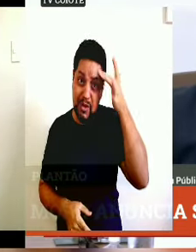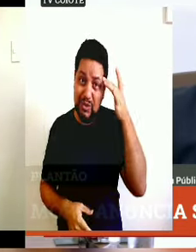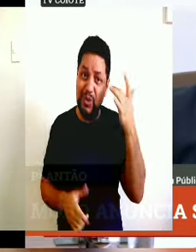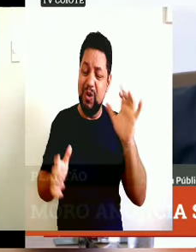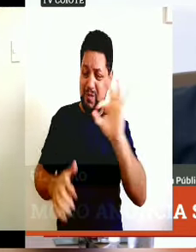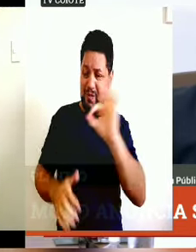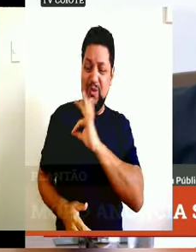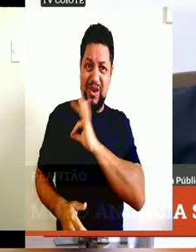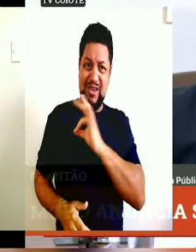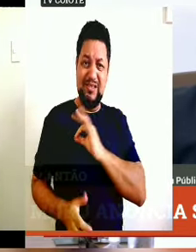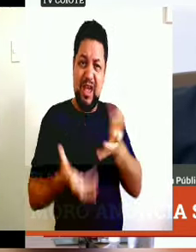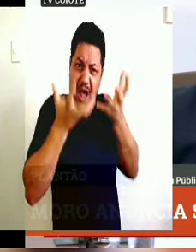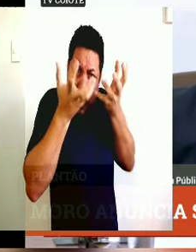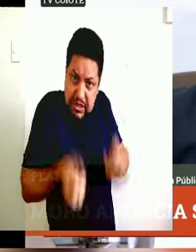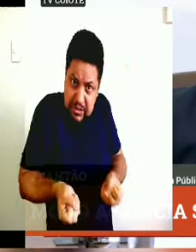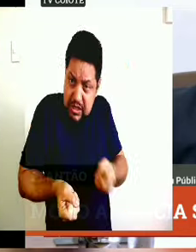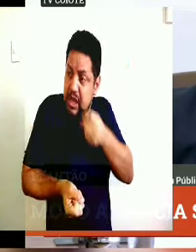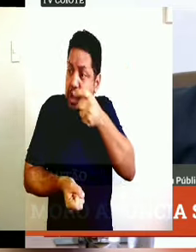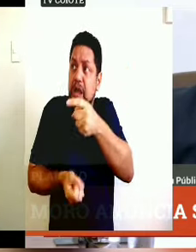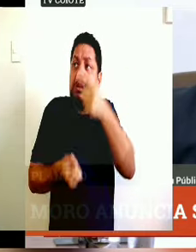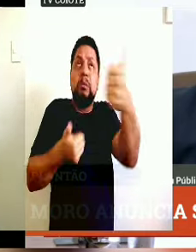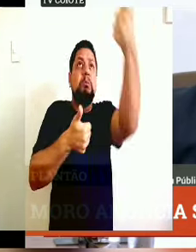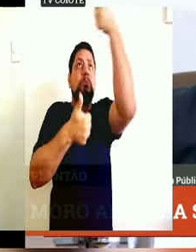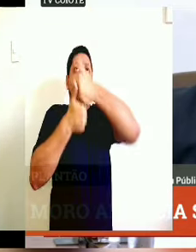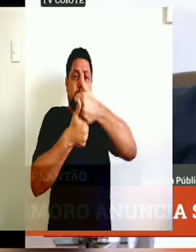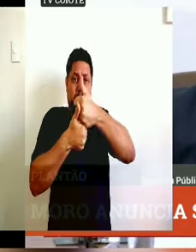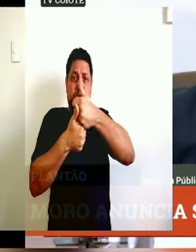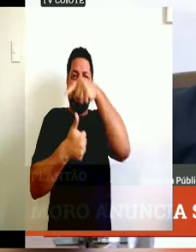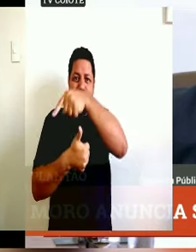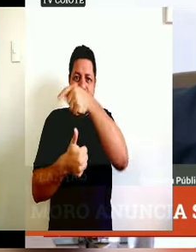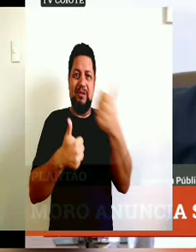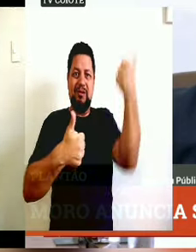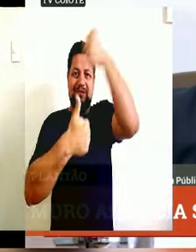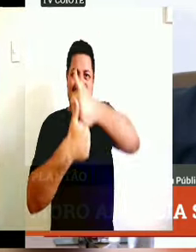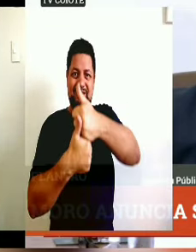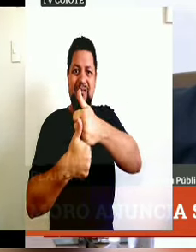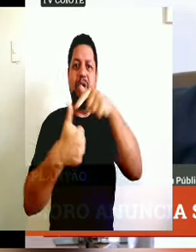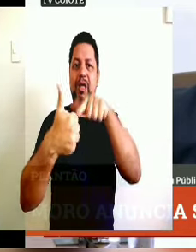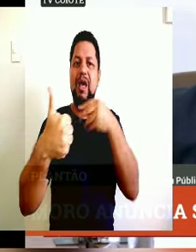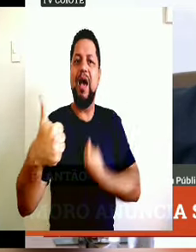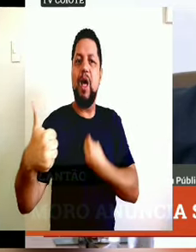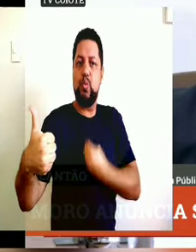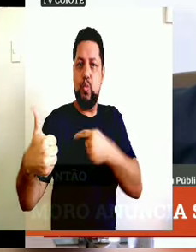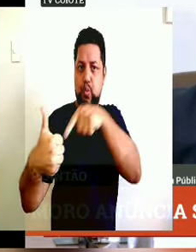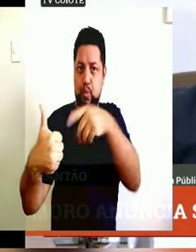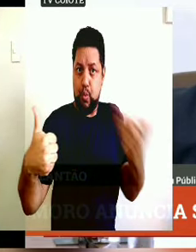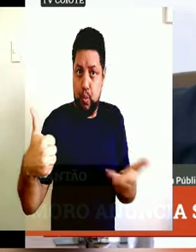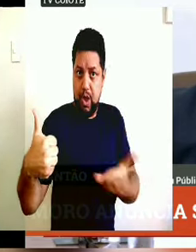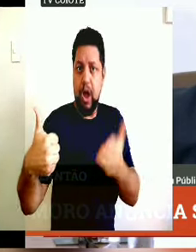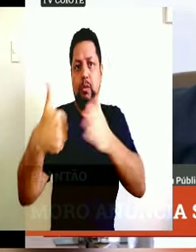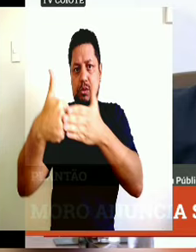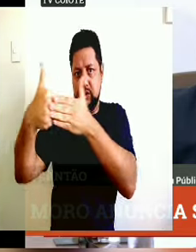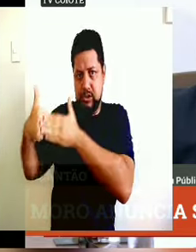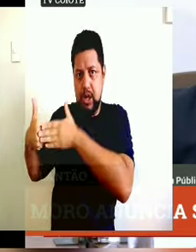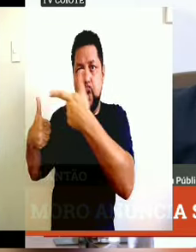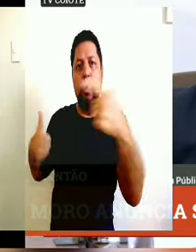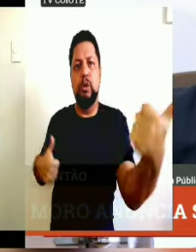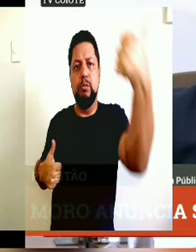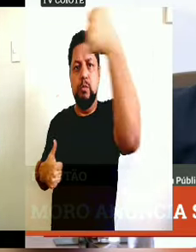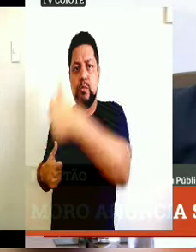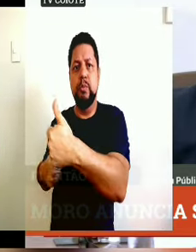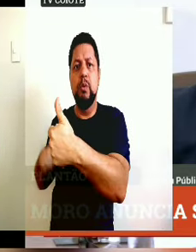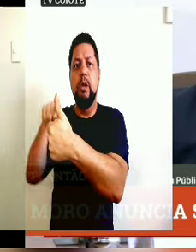aceitando substituição do atual diretor-geral, com o impacto que